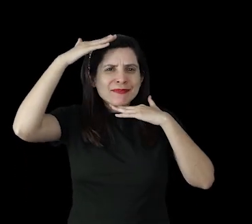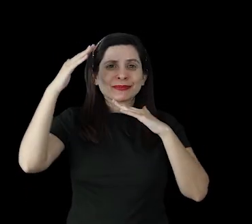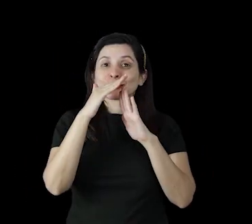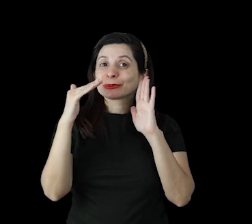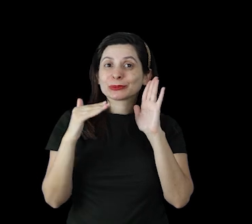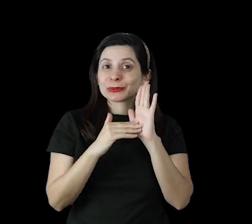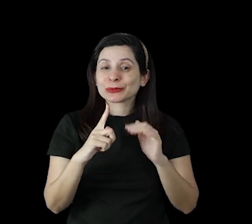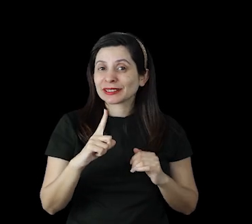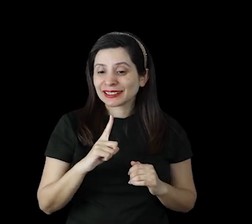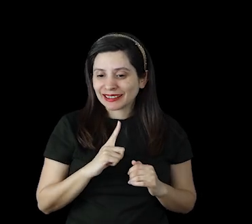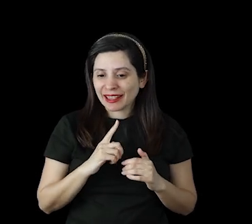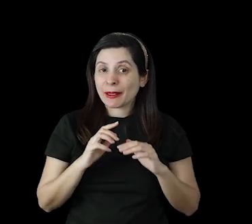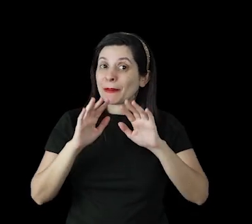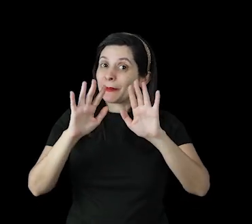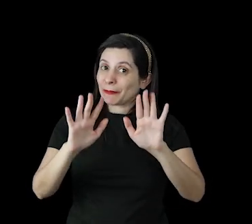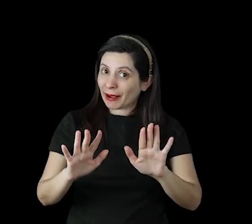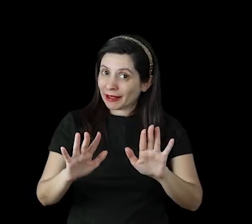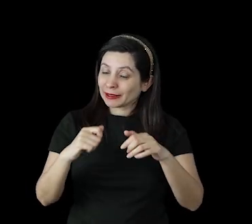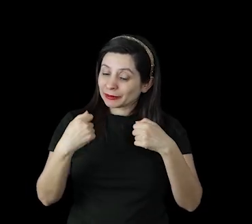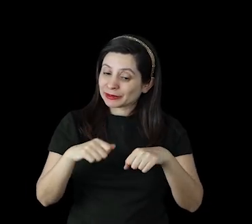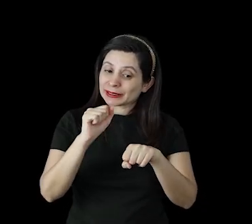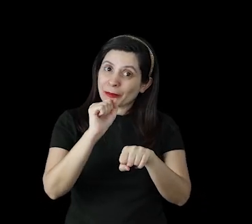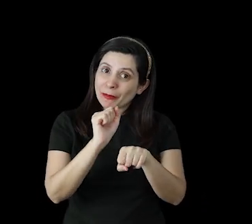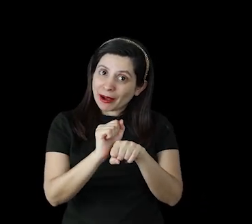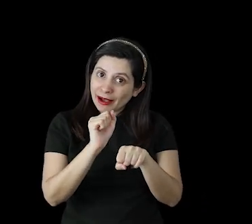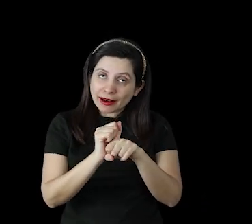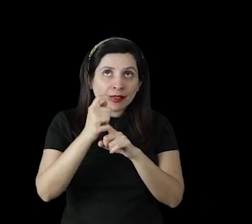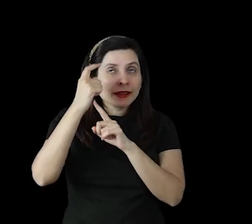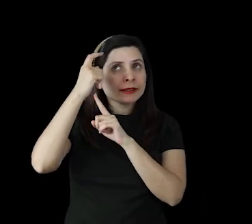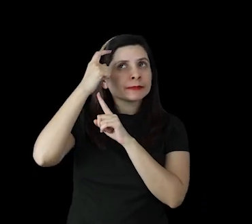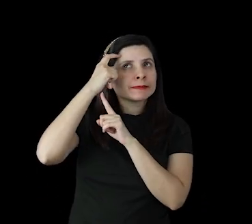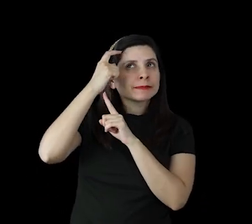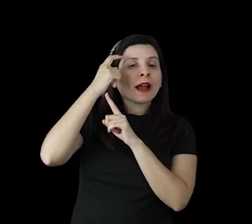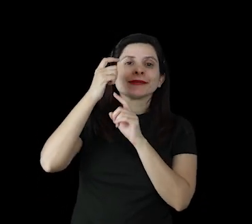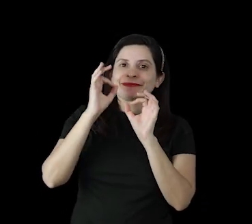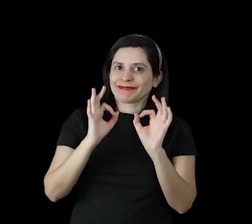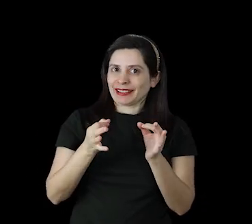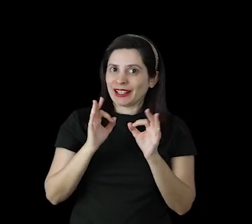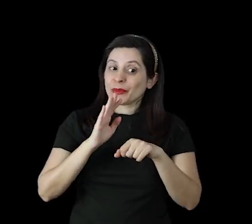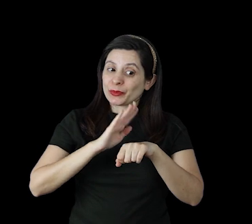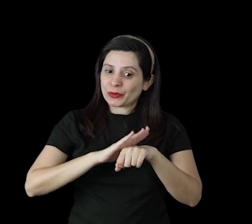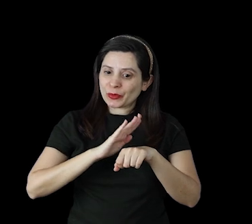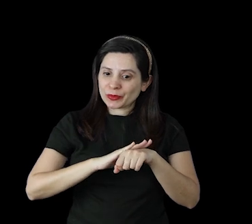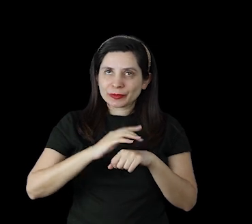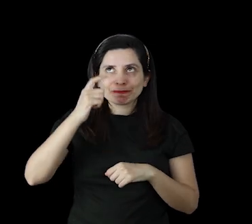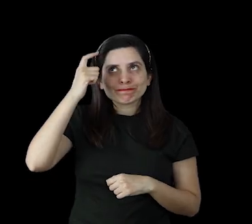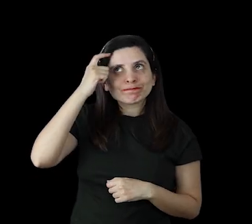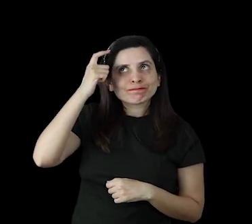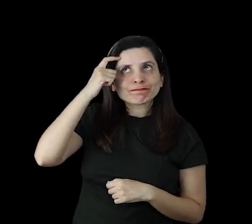tem, só que aí a gente tem que parar em algum momento ser racional, né. O momento racional